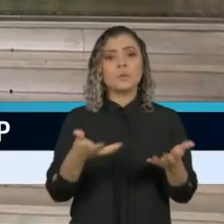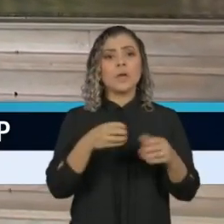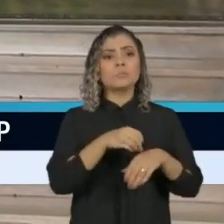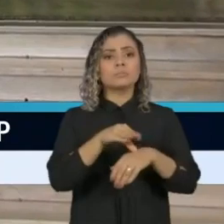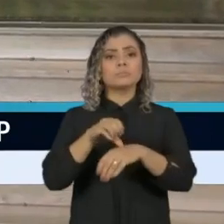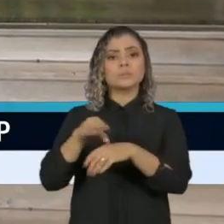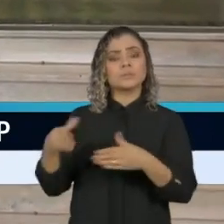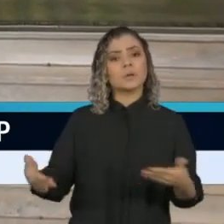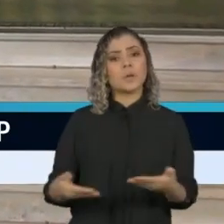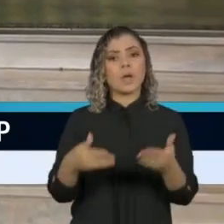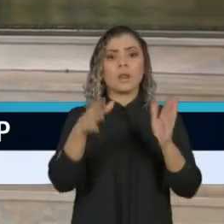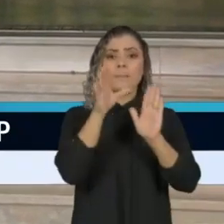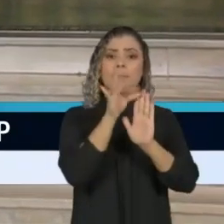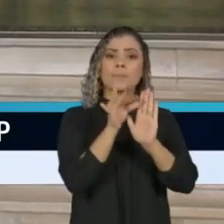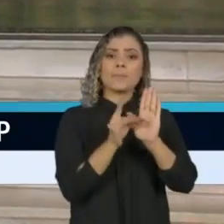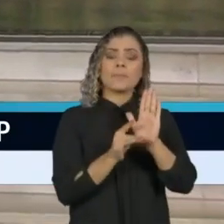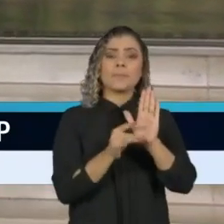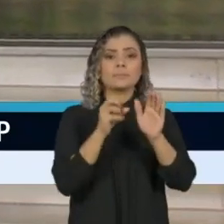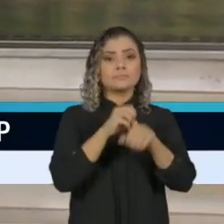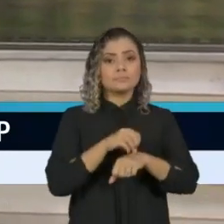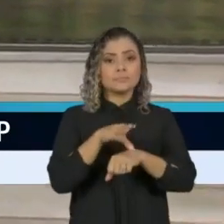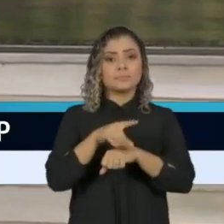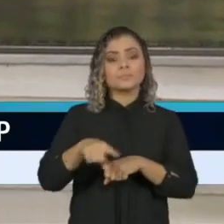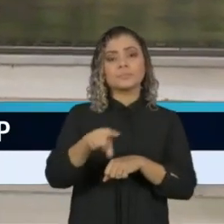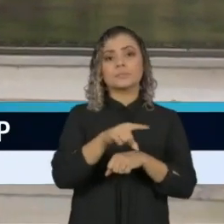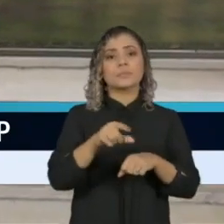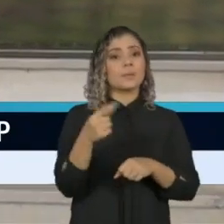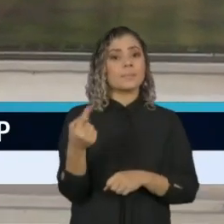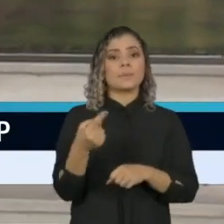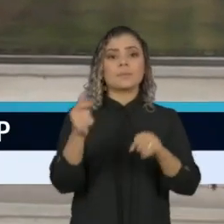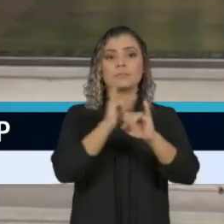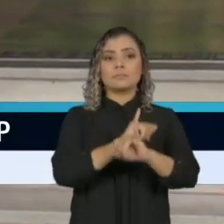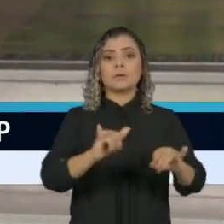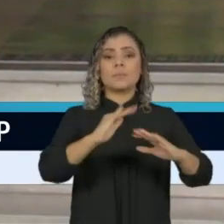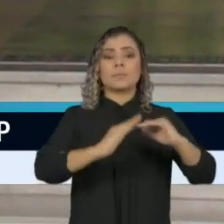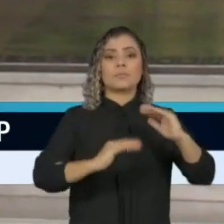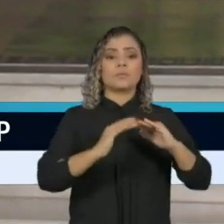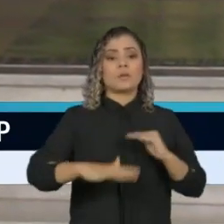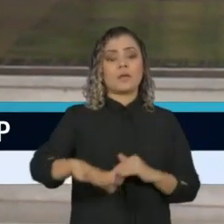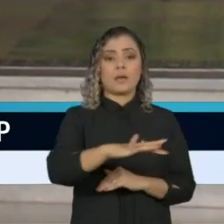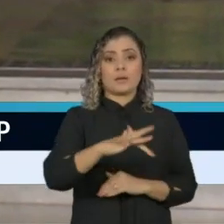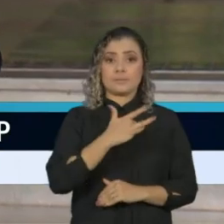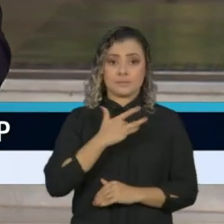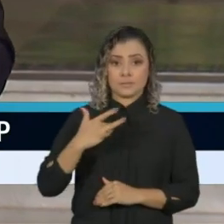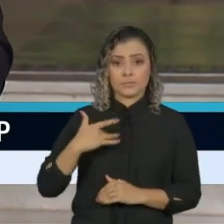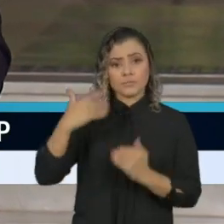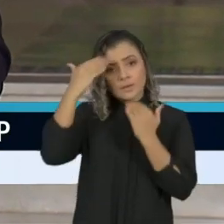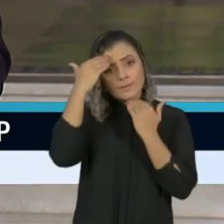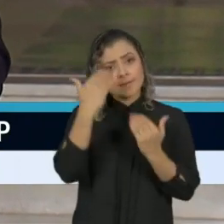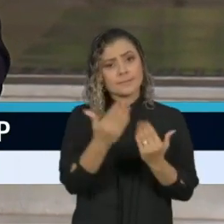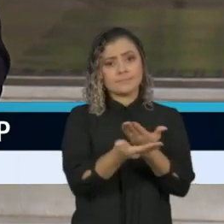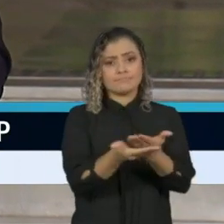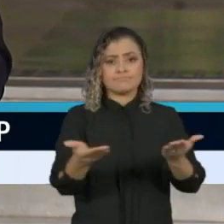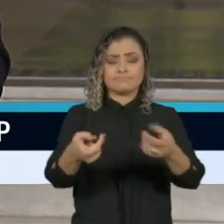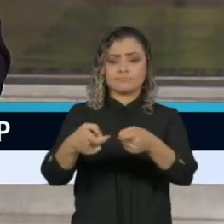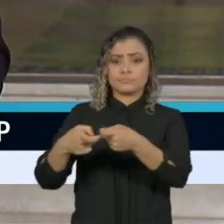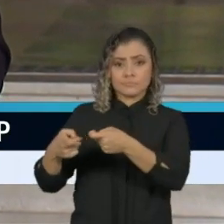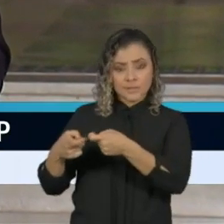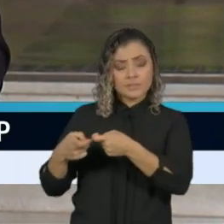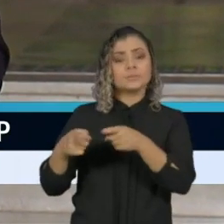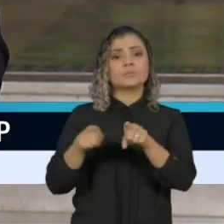mensagens iniciais, dedicar a primeira mensagem aos profissionais de saúde. Agradecer aos